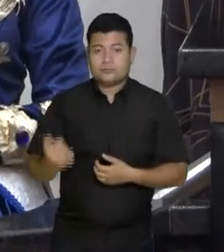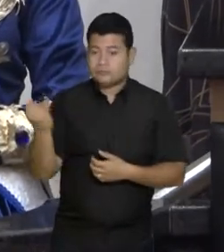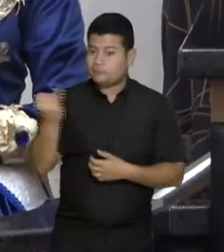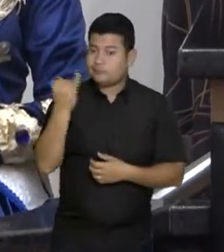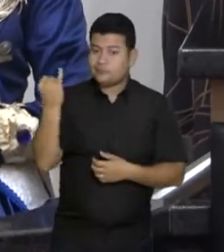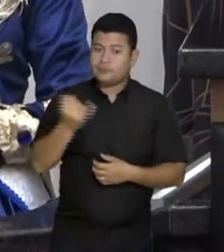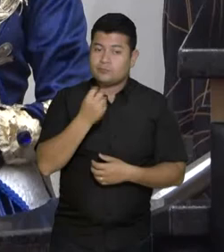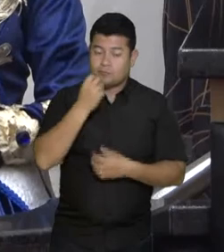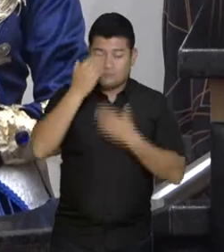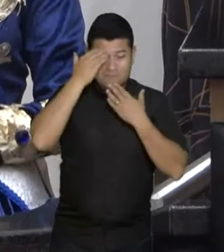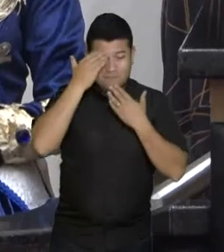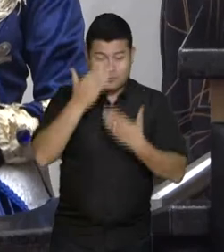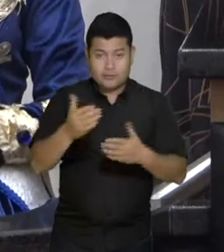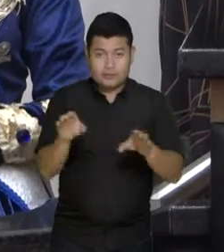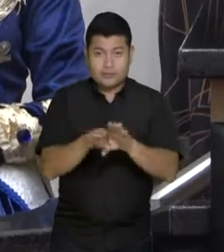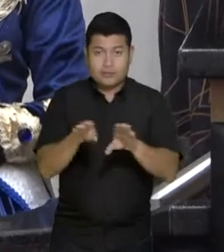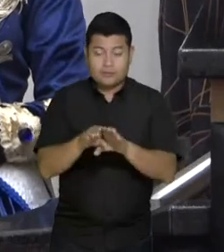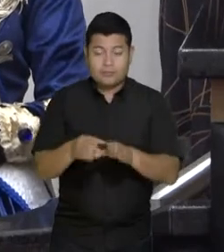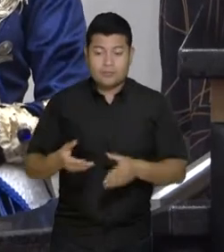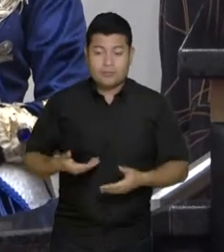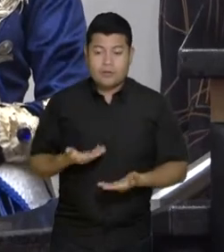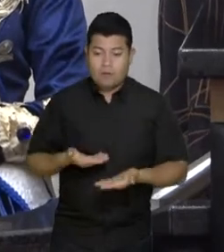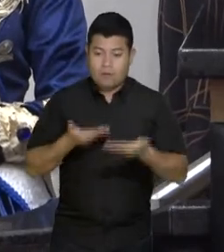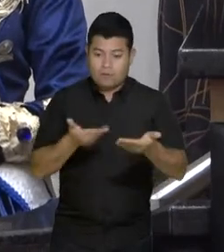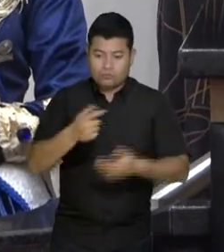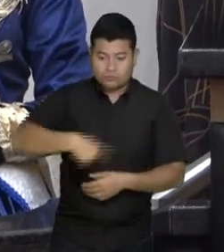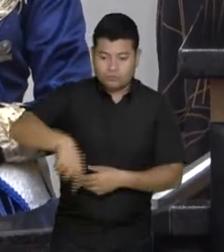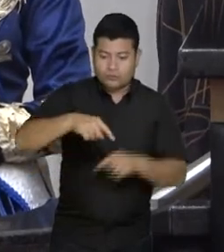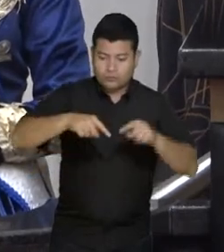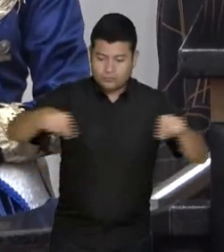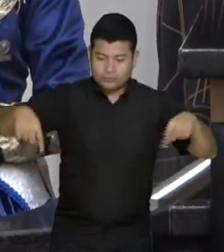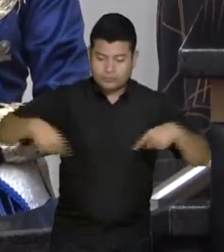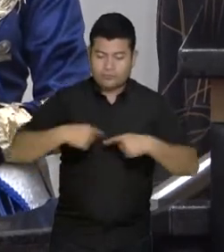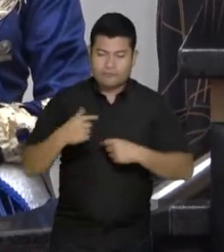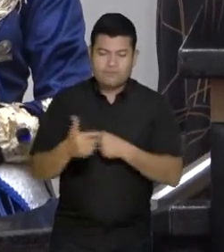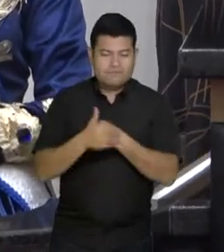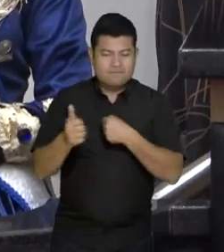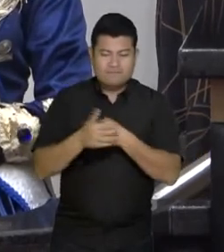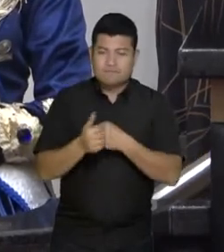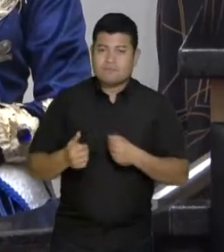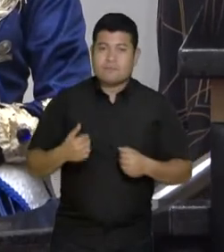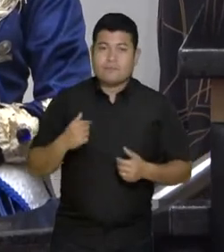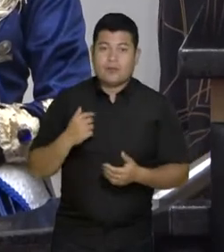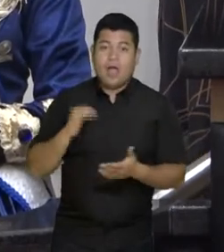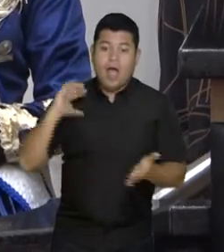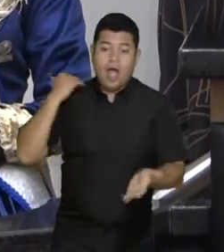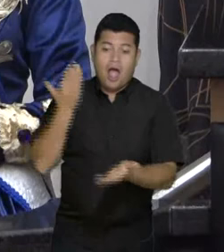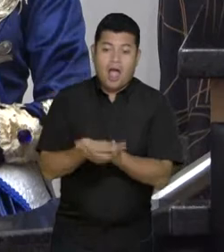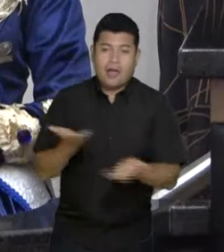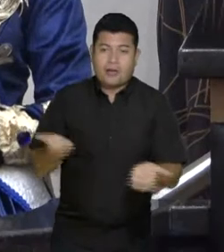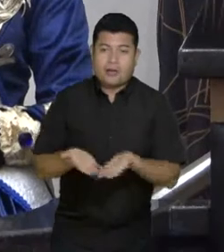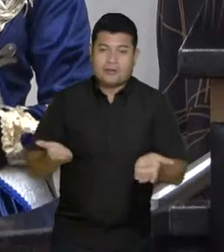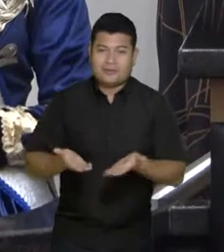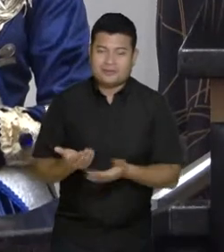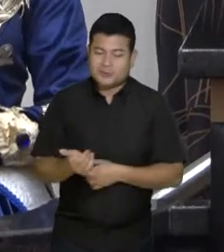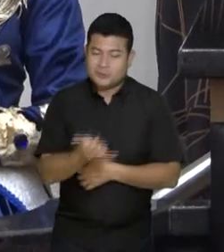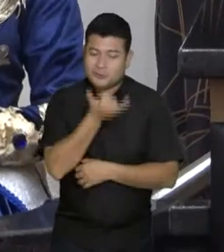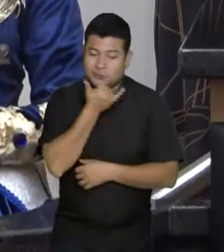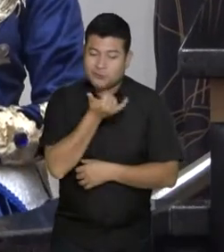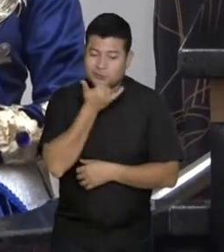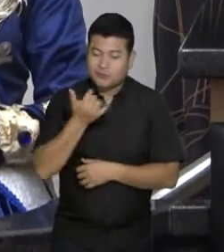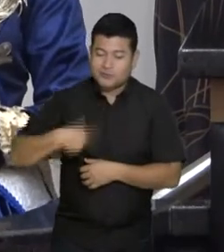e também que nos recebeu no seu gabinete calorosamente, desde cedo até agora, desculpa pelo incômodo